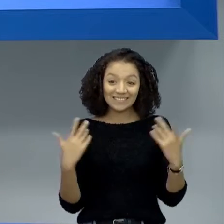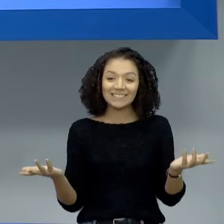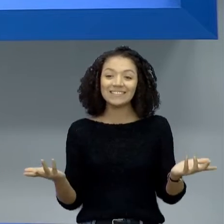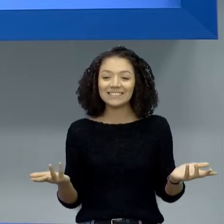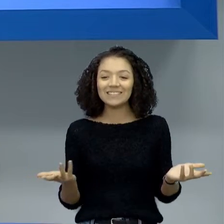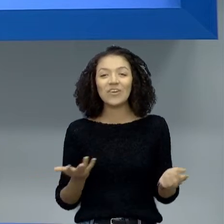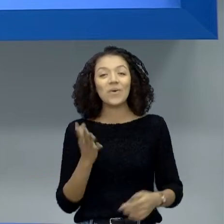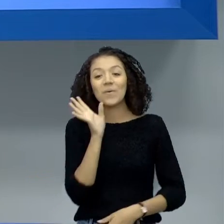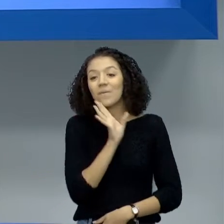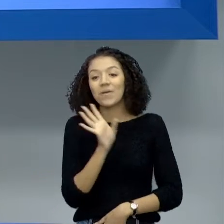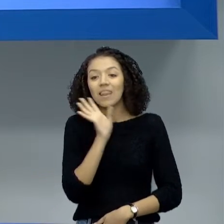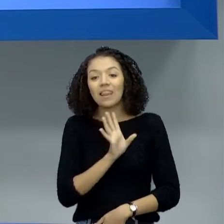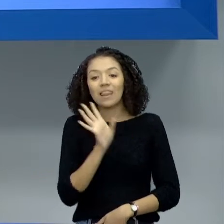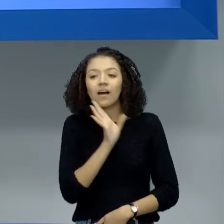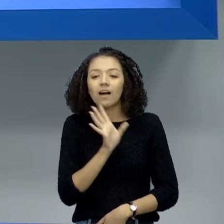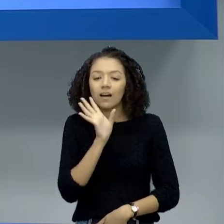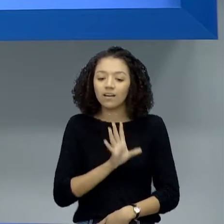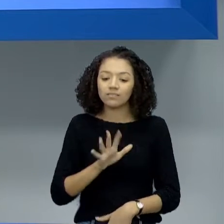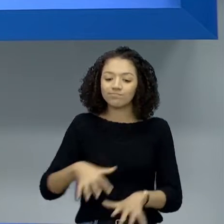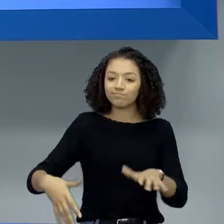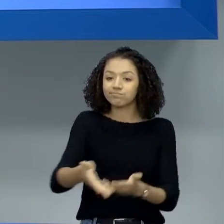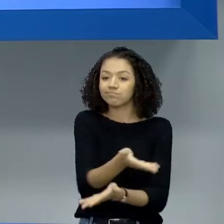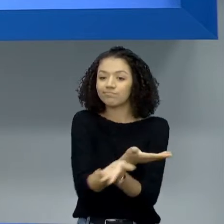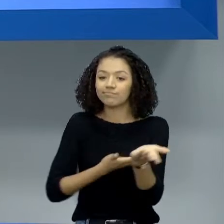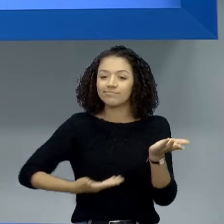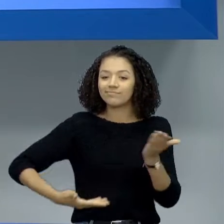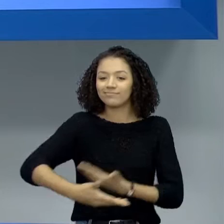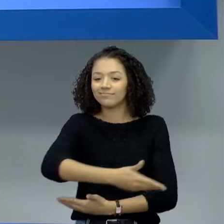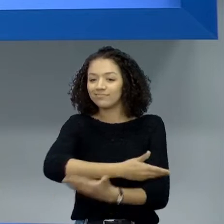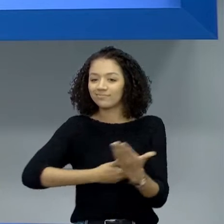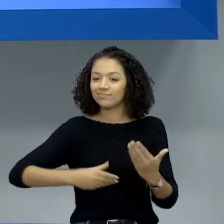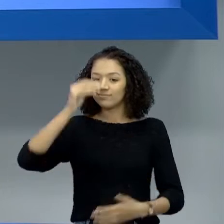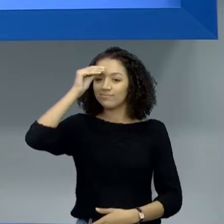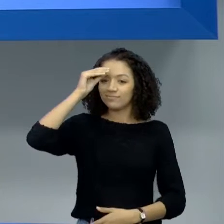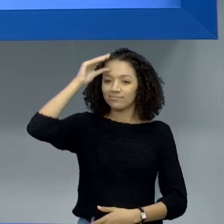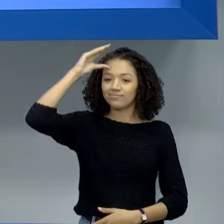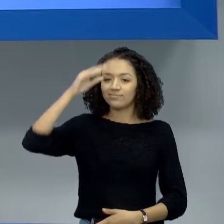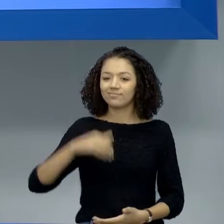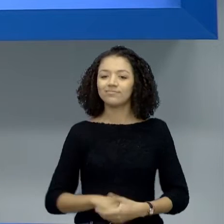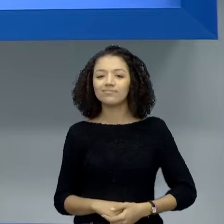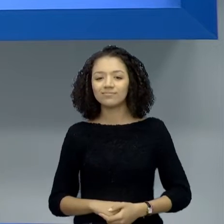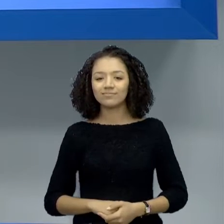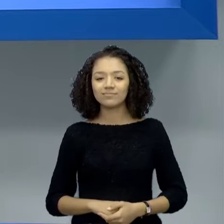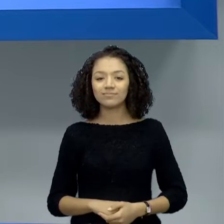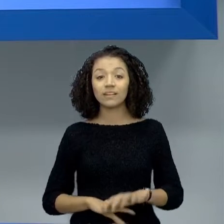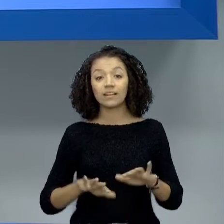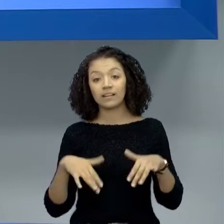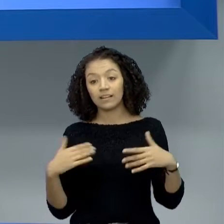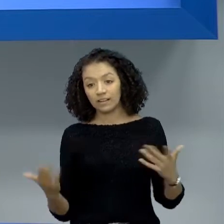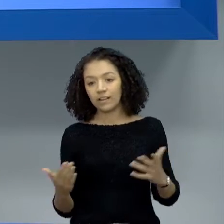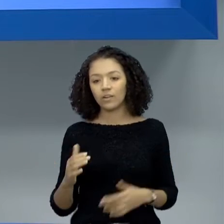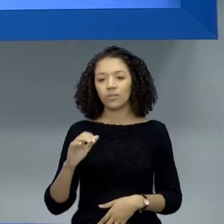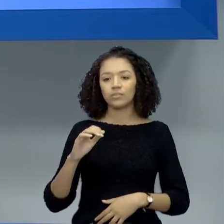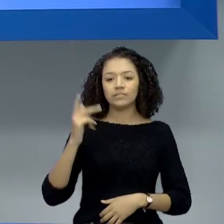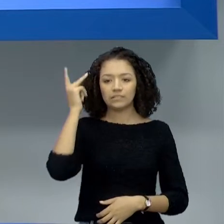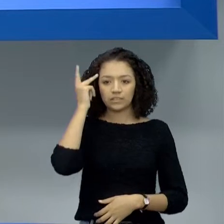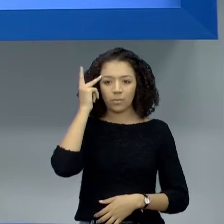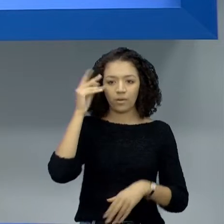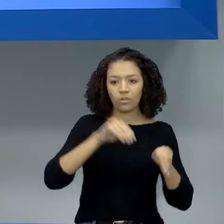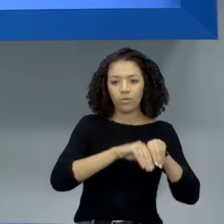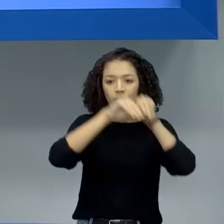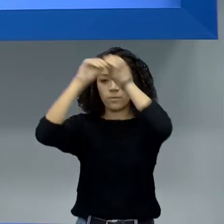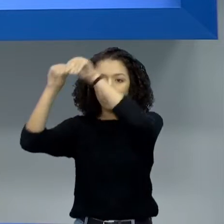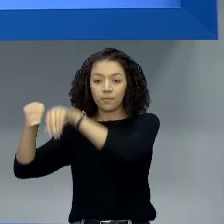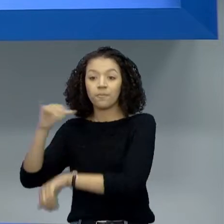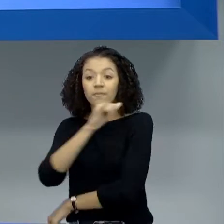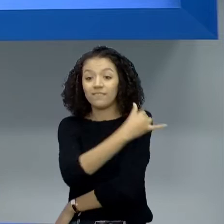agregou, no caso, né, um conhecimento diferente. Aí eu sei que eu acabei saindo do estado de São Paulo, eu fui para o